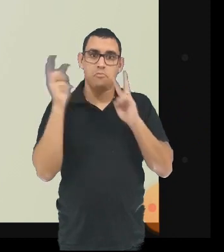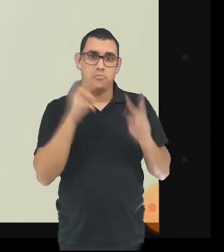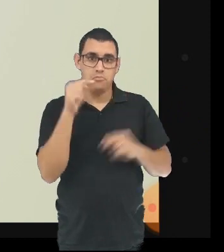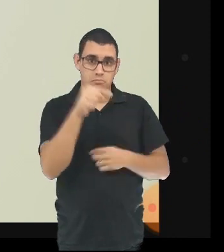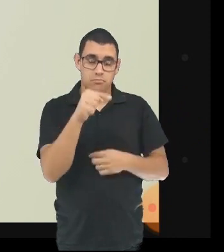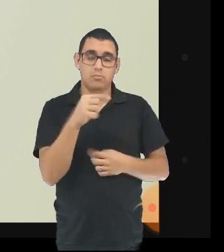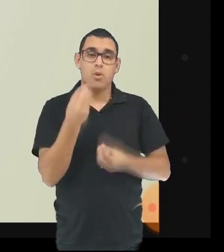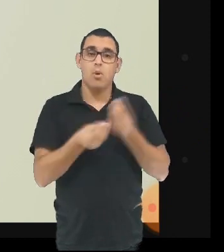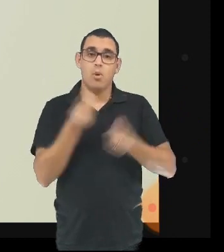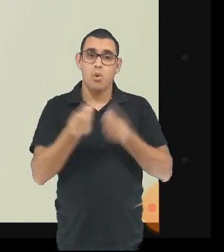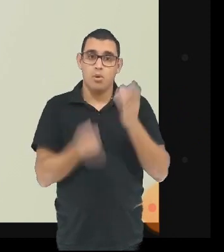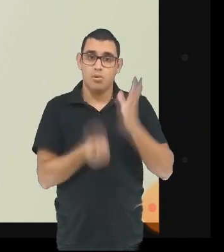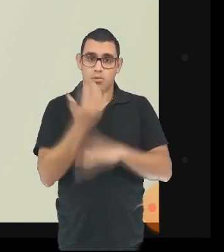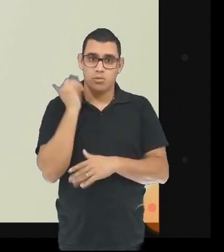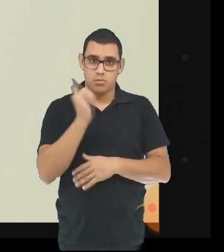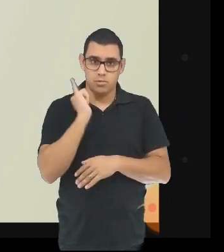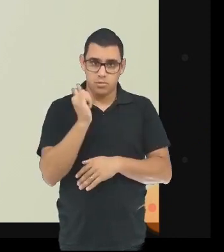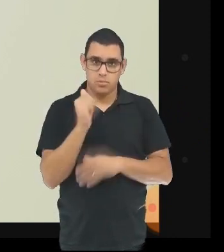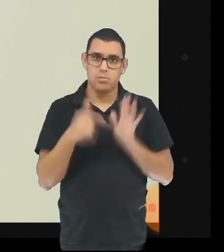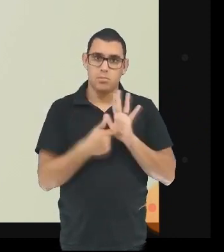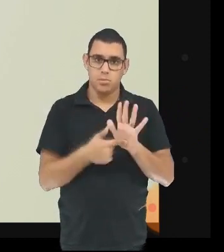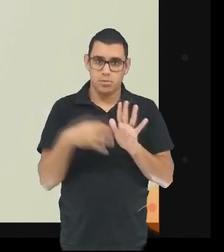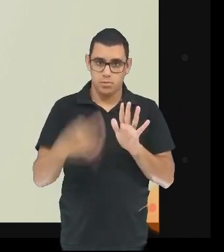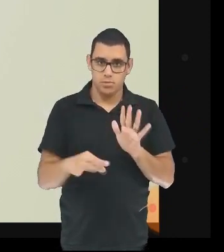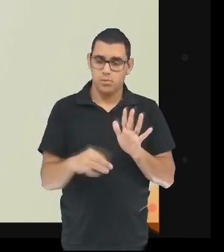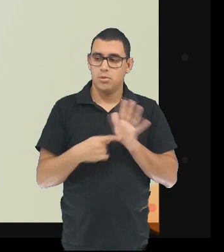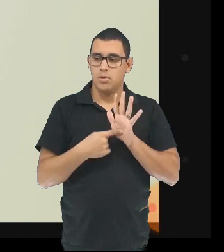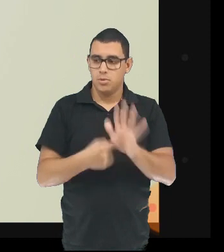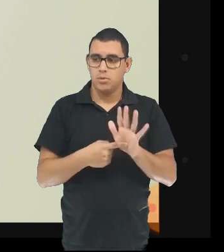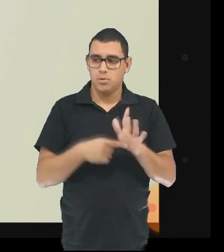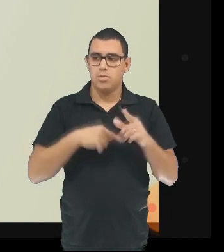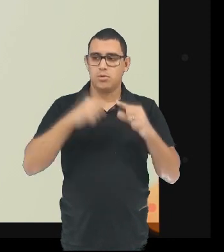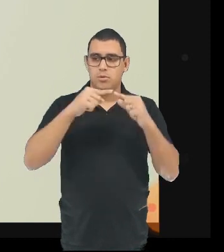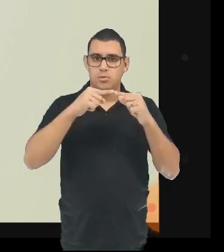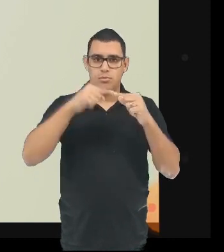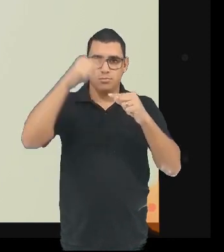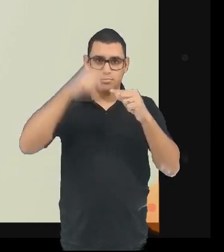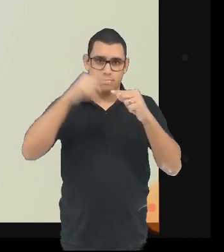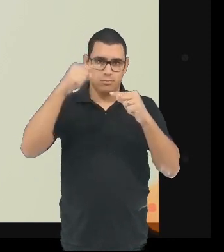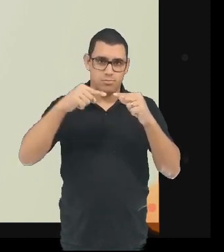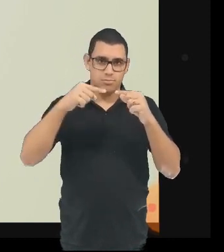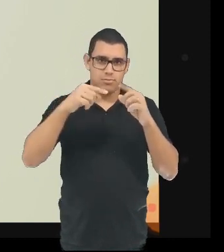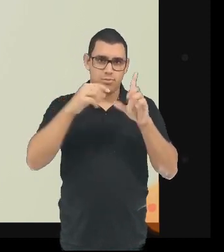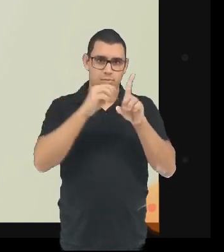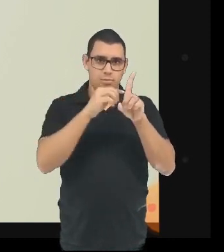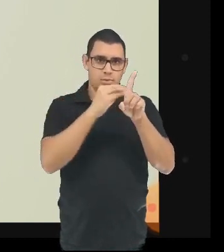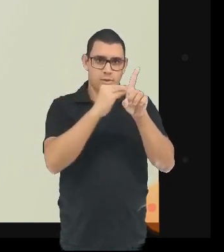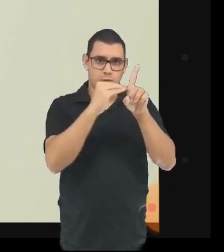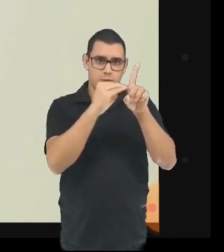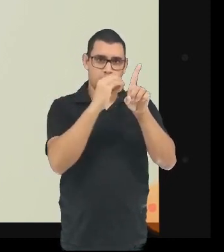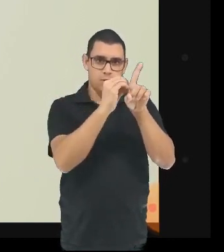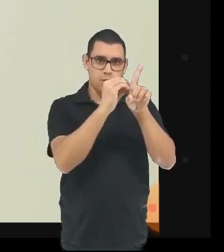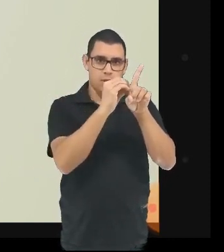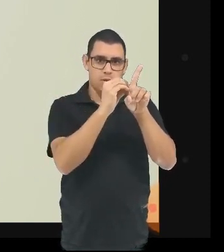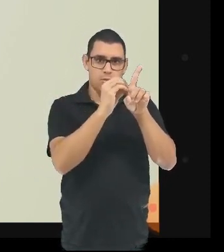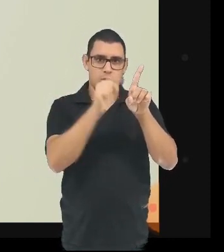vamos observar esse gráfico e observar quais foram as informações dadas. Então, eles deram a variação de temperatura.